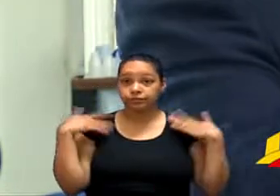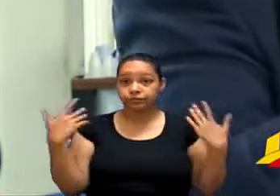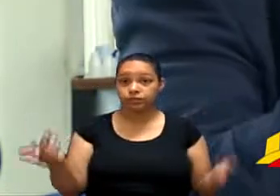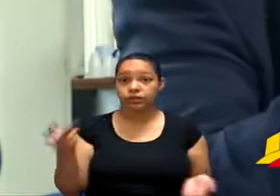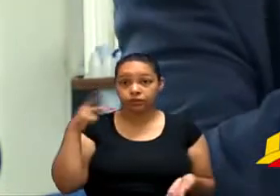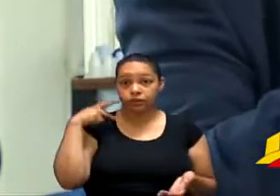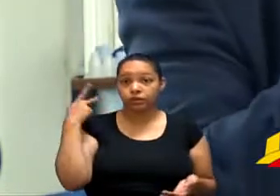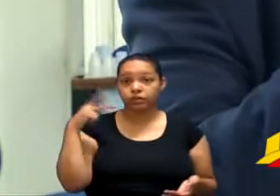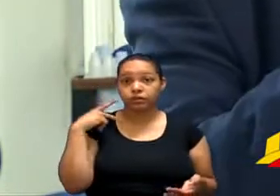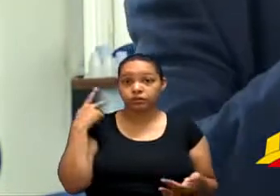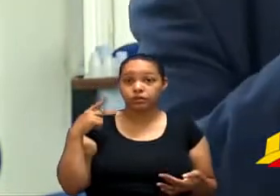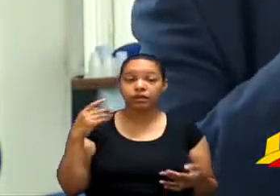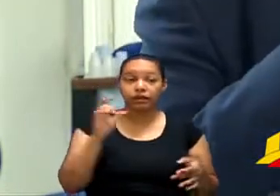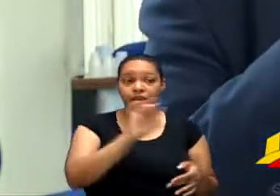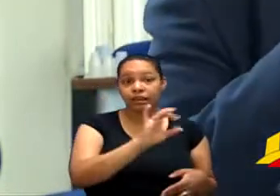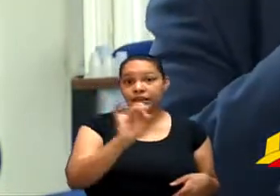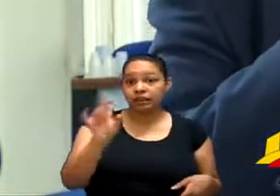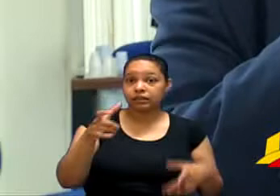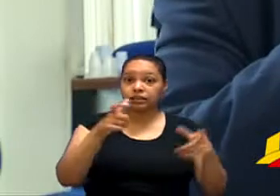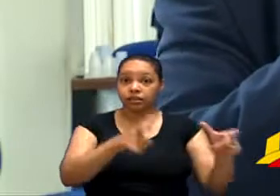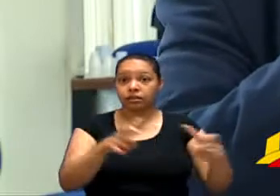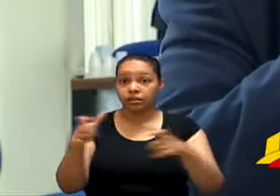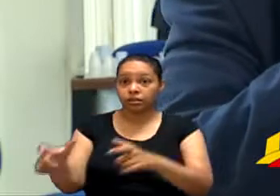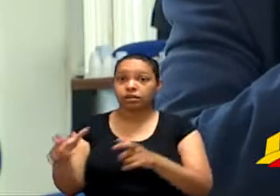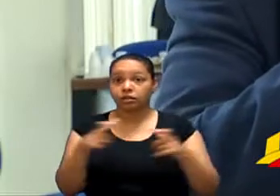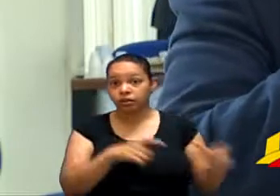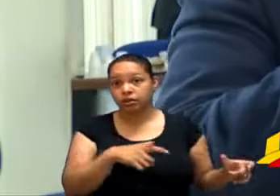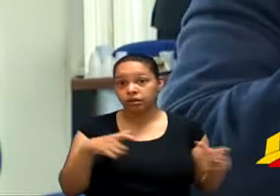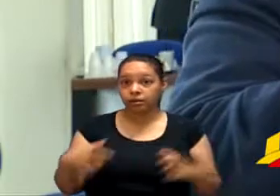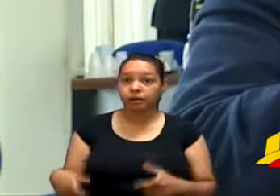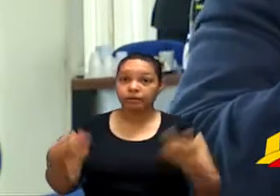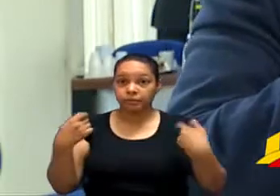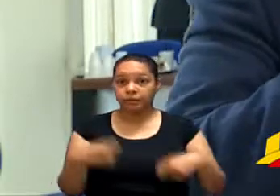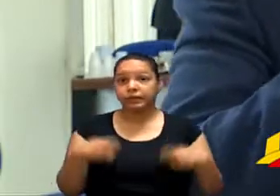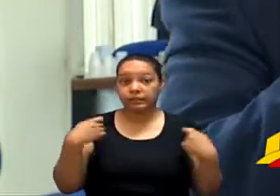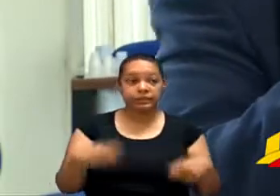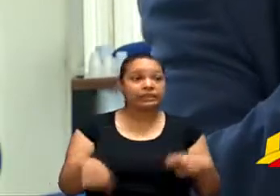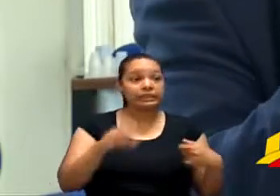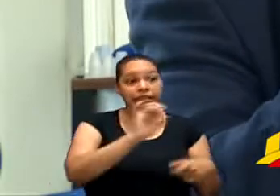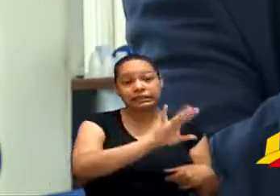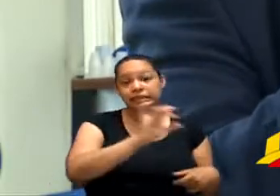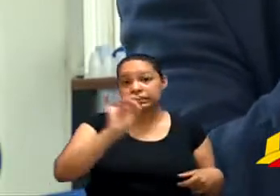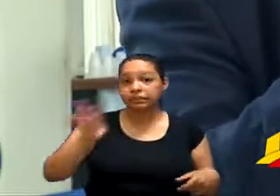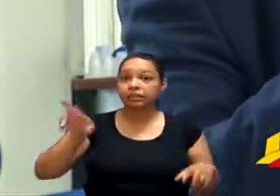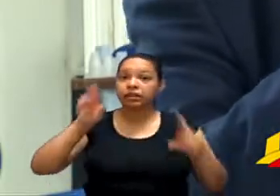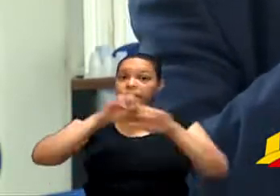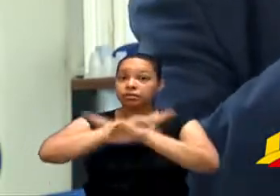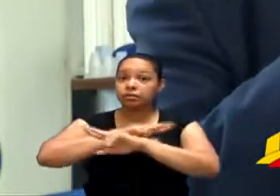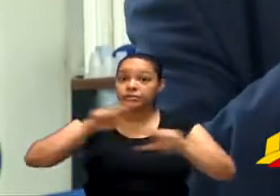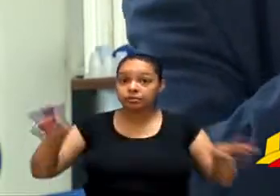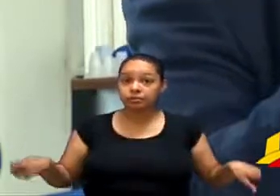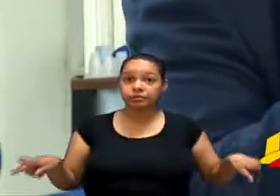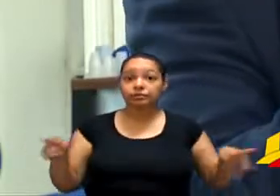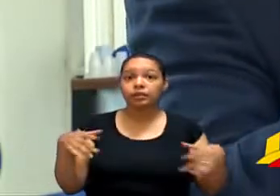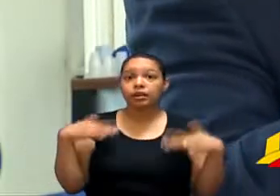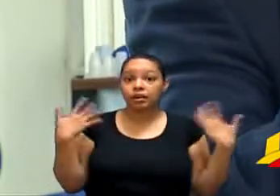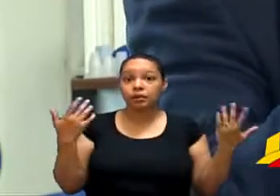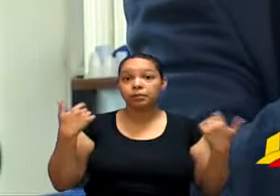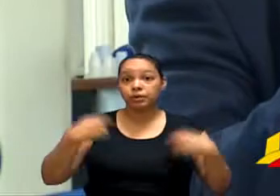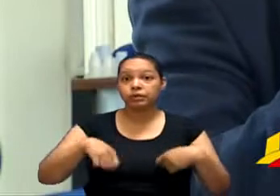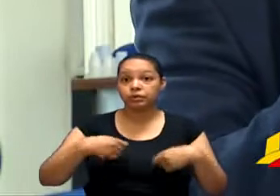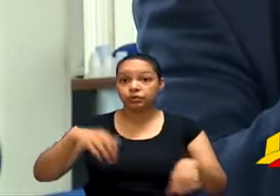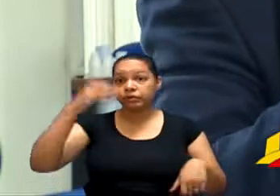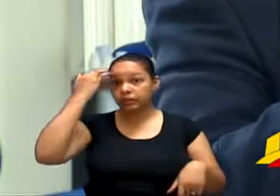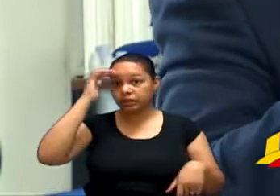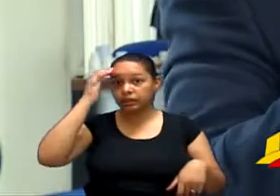Tem cada local sua especificidade eu queria até entender do caso do novo mundo que